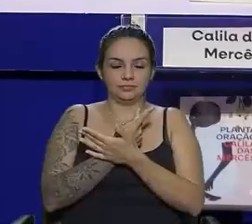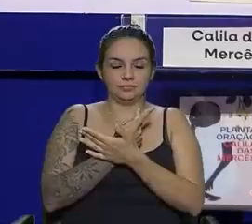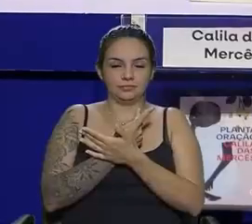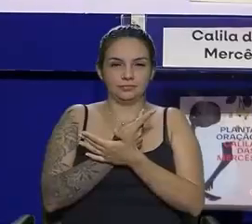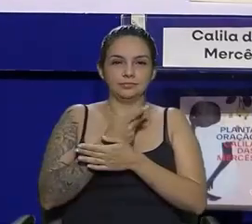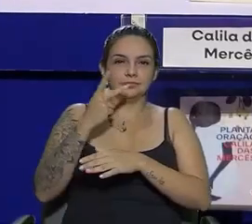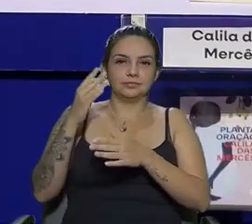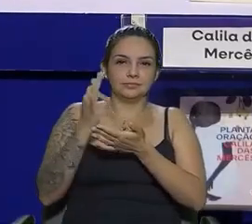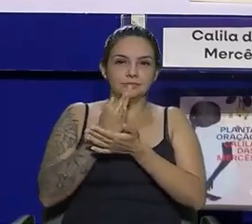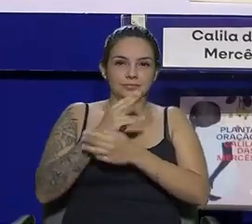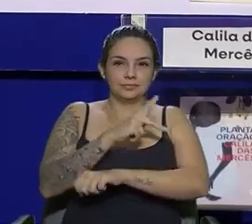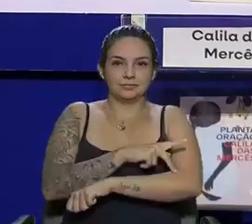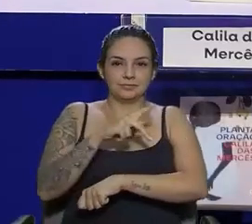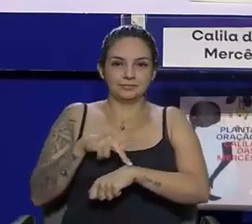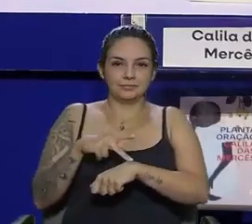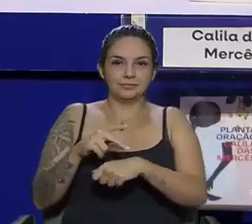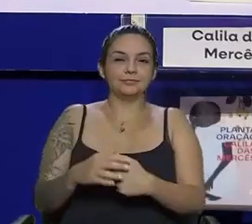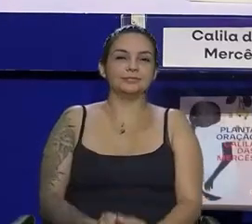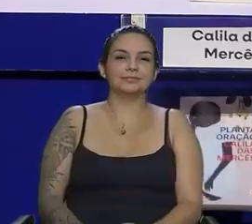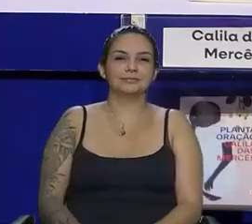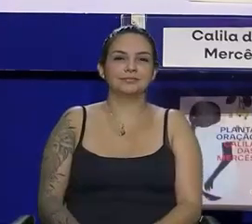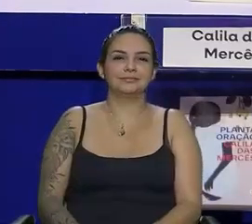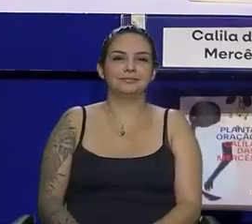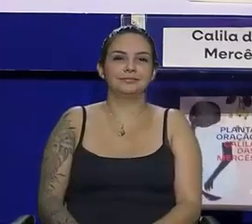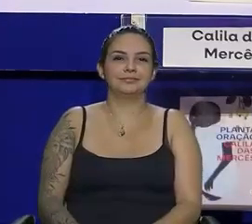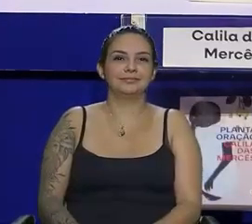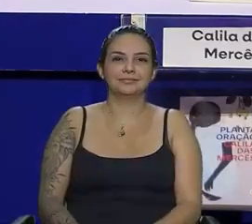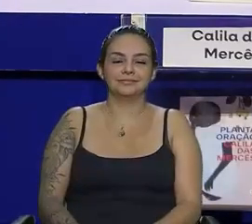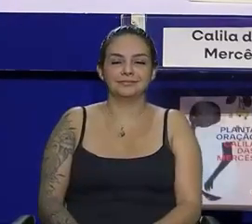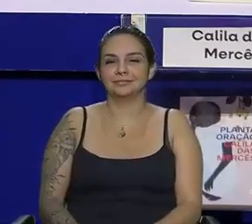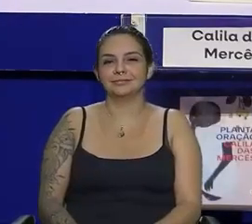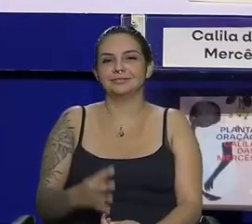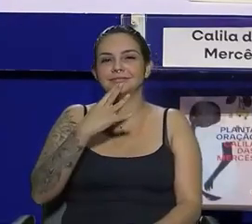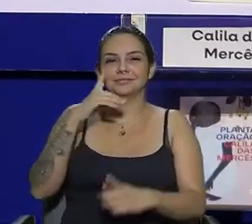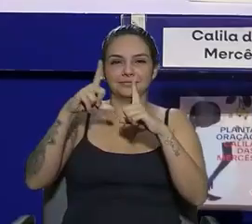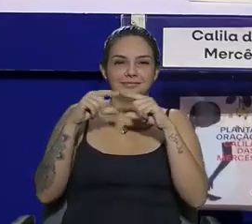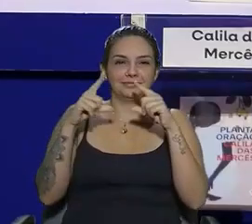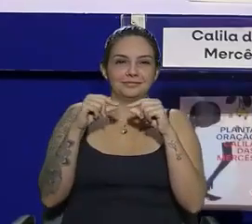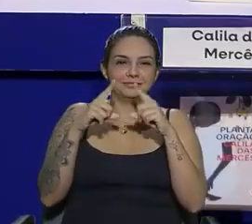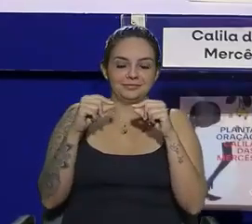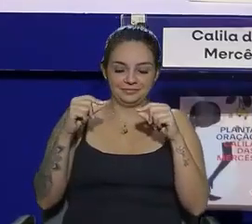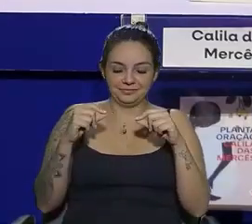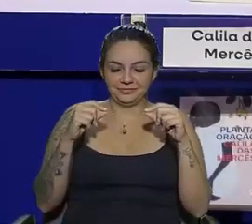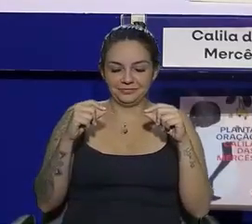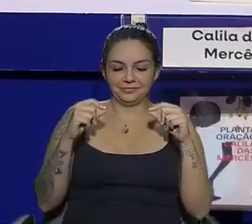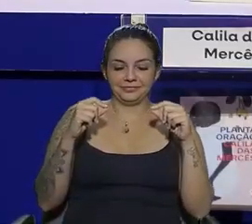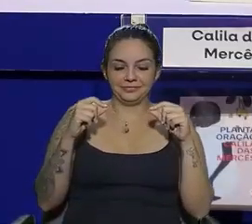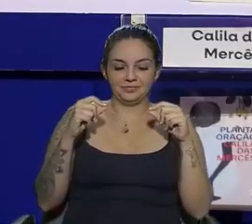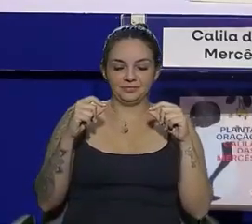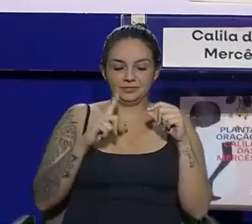aconteceram no Fli Paracatu, estão acontecendo aqui. E Kalila, querida amiga, que eu conheci lá em Brasília, pessoalmente, na primeira